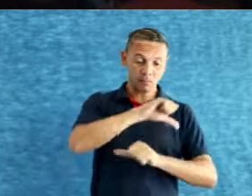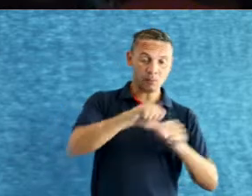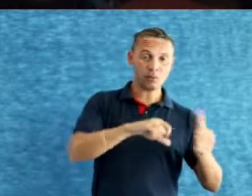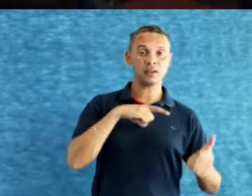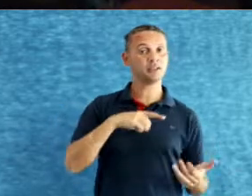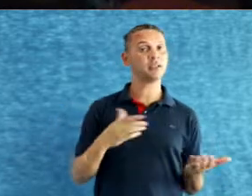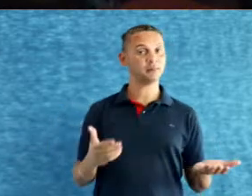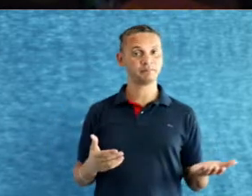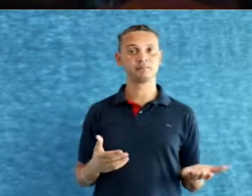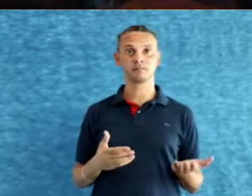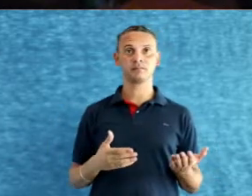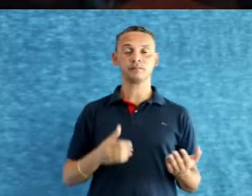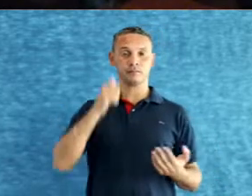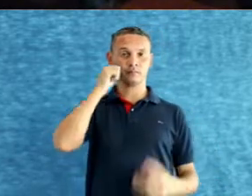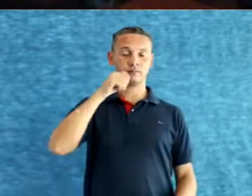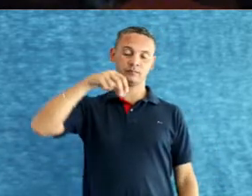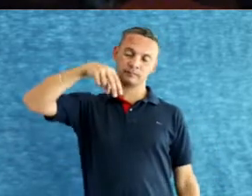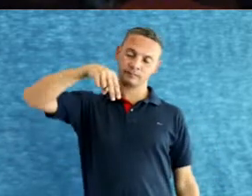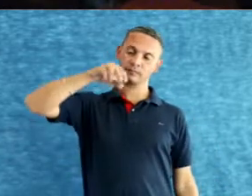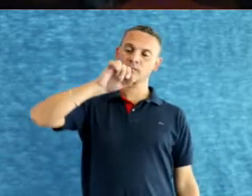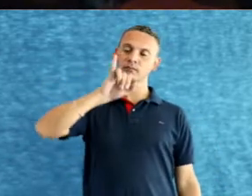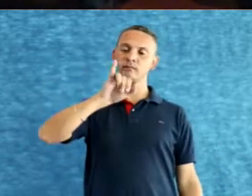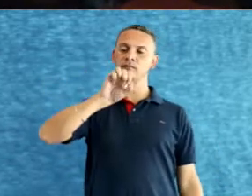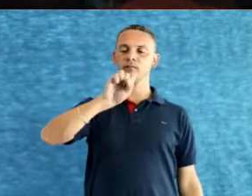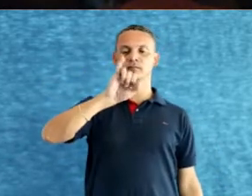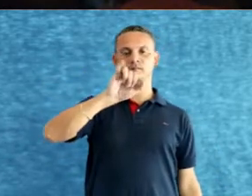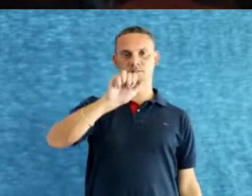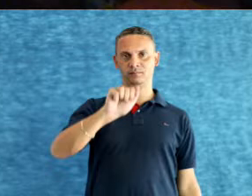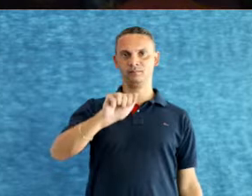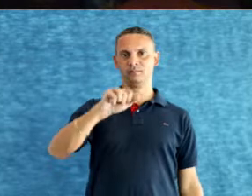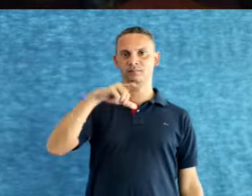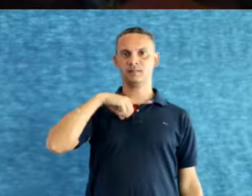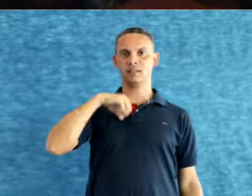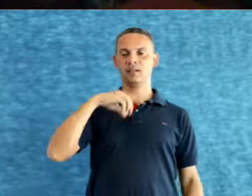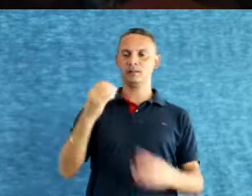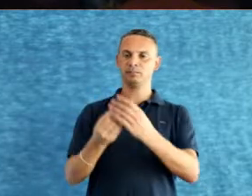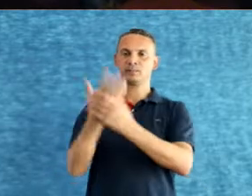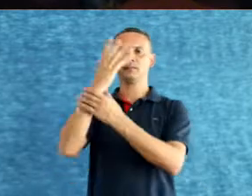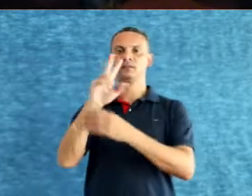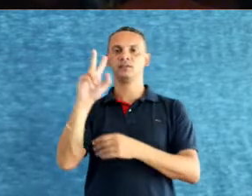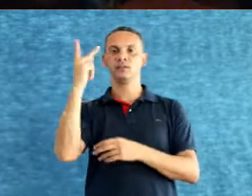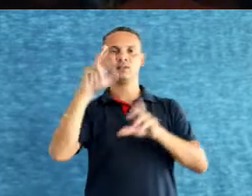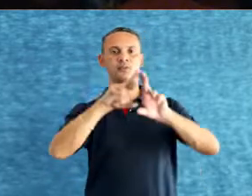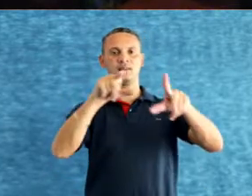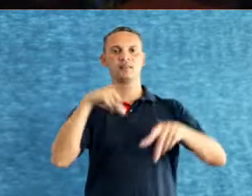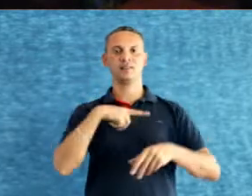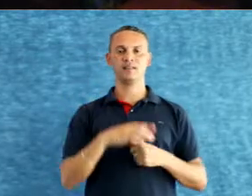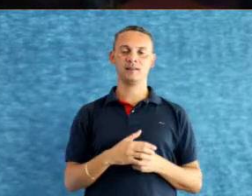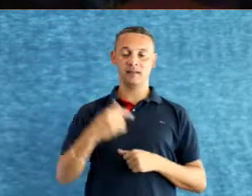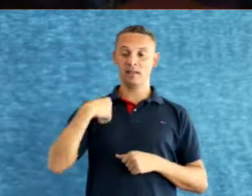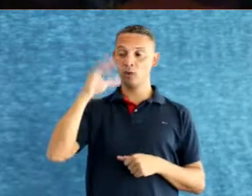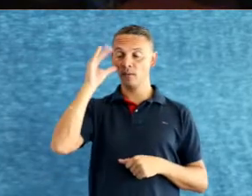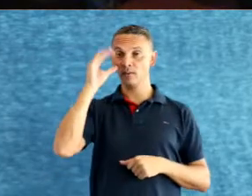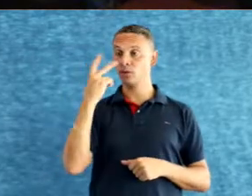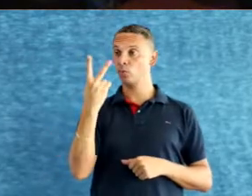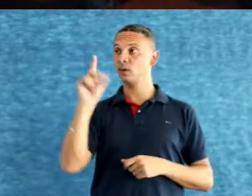era. Então, Nísia não é nem escritora brasileira, porque publicou em línguas estrangeiras, não é do Rio Grande do Norte, agora não,